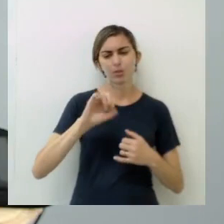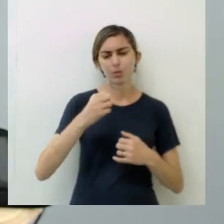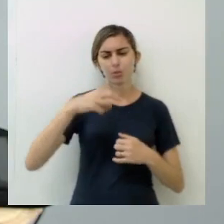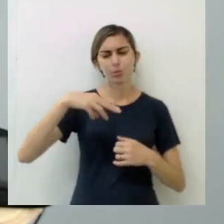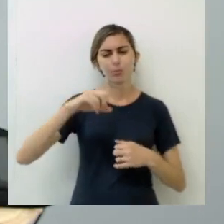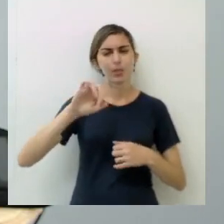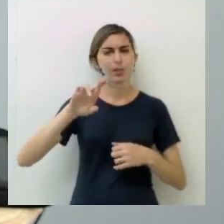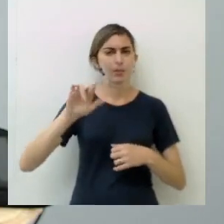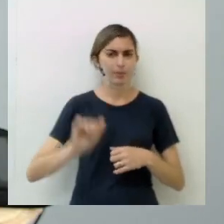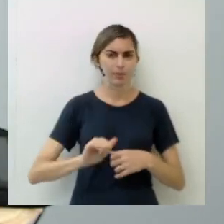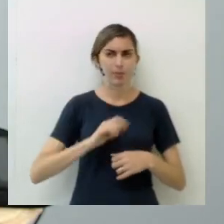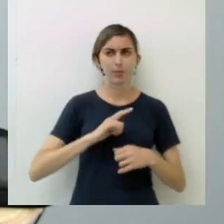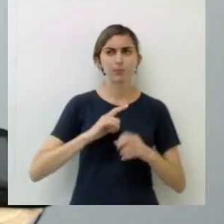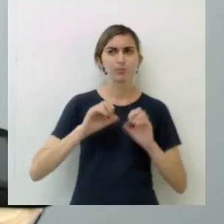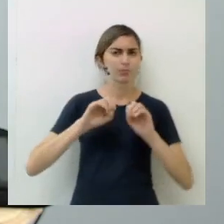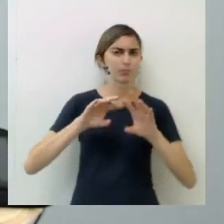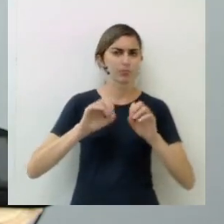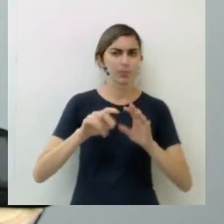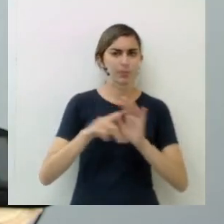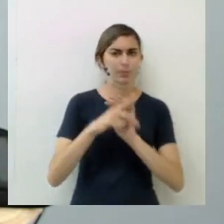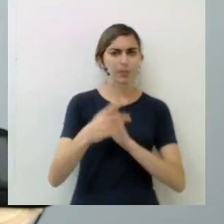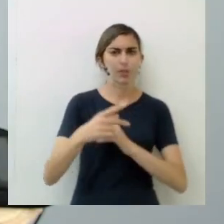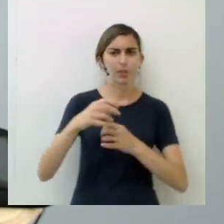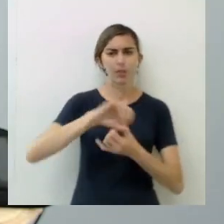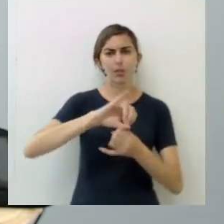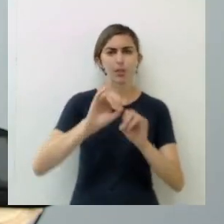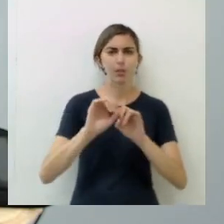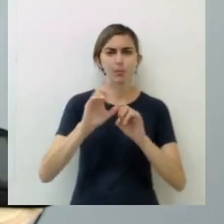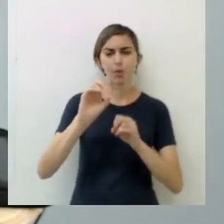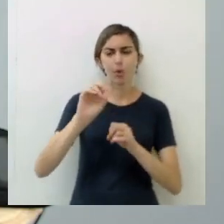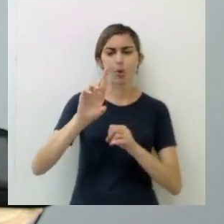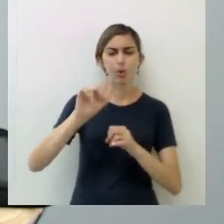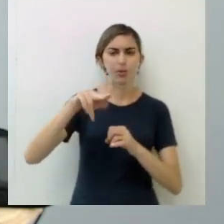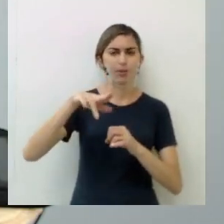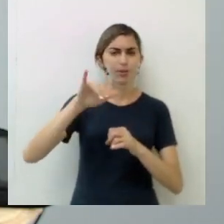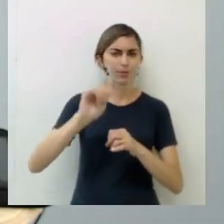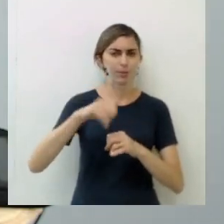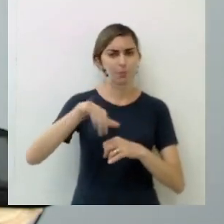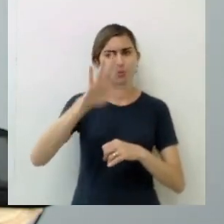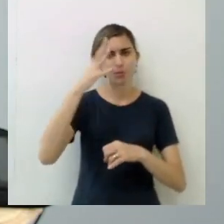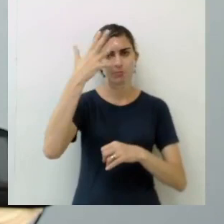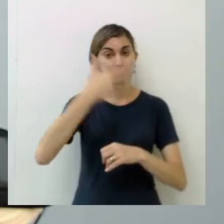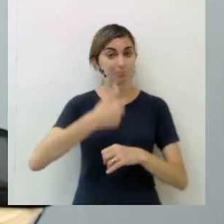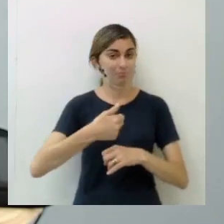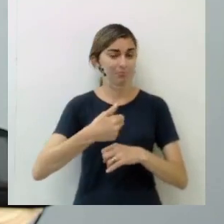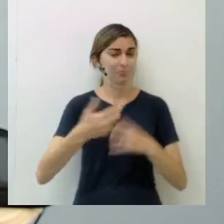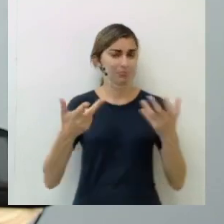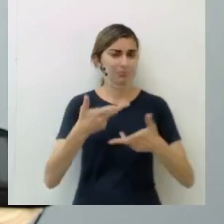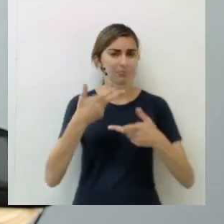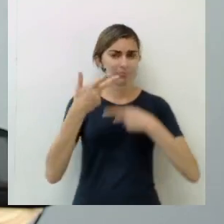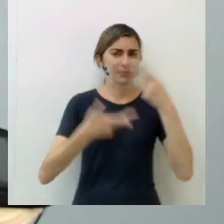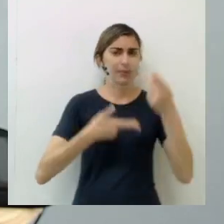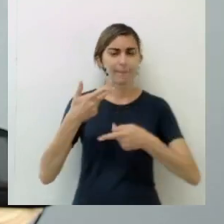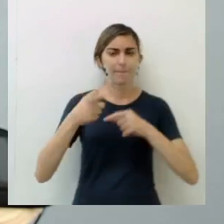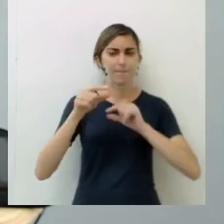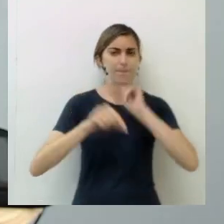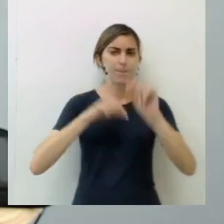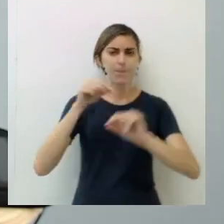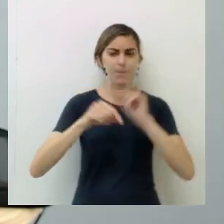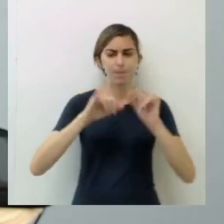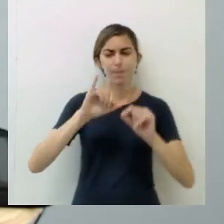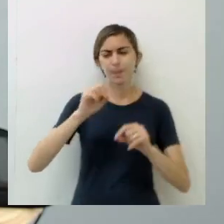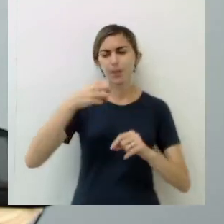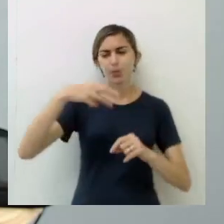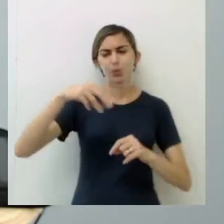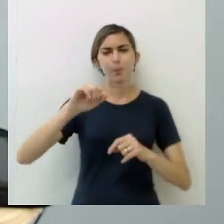isomeria, da parte da química orgânica, a química mais bonita que existe, que é a química orgânica. Hoje a gente vai falar um pouquinho sobre a